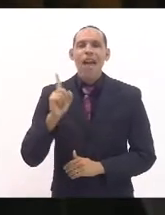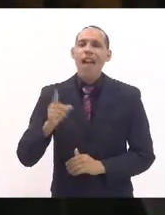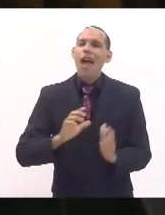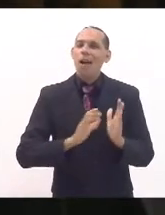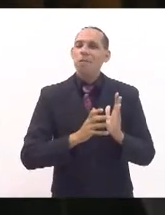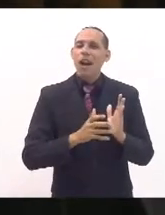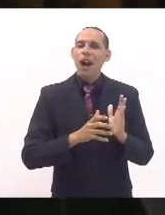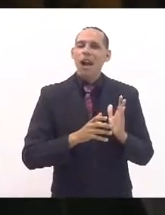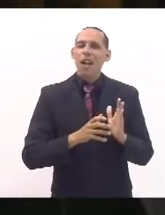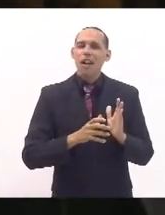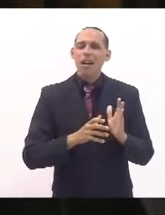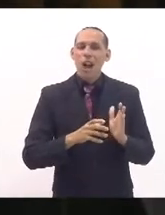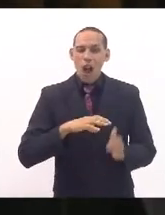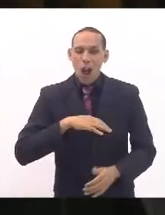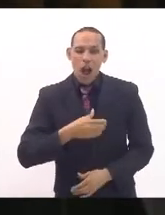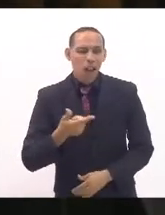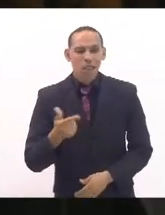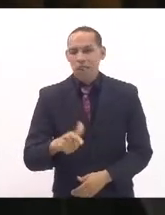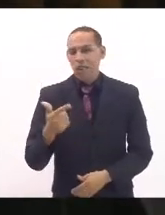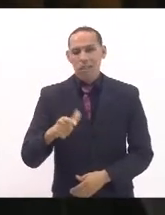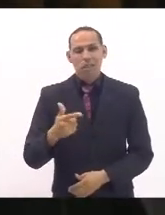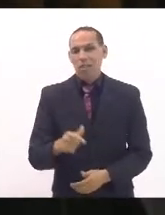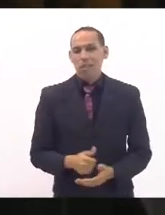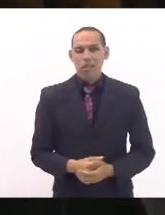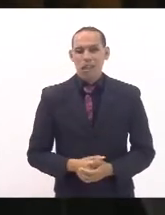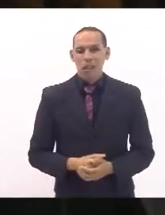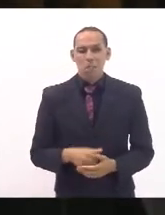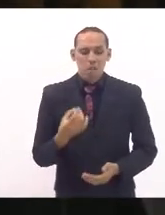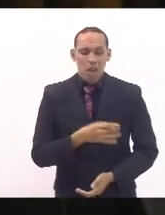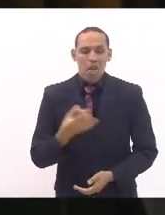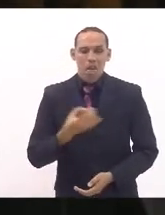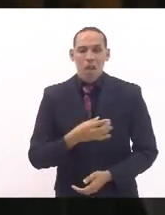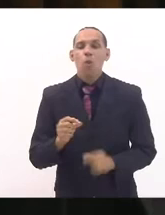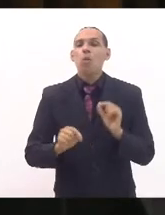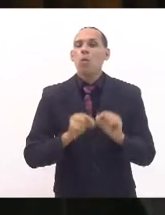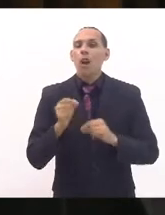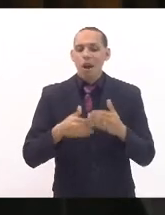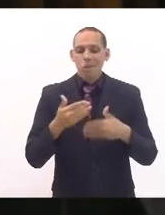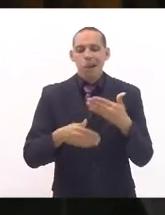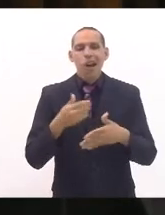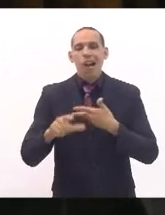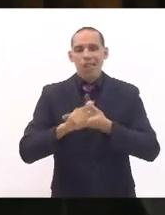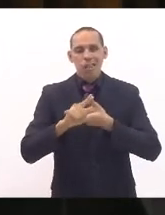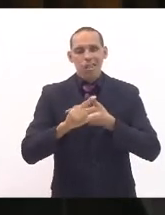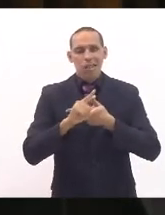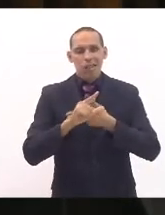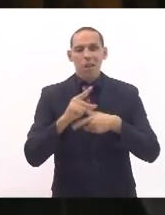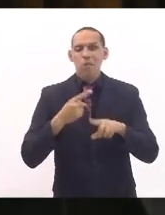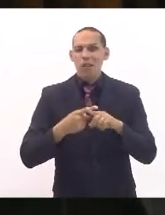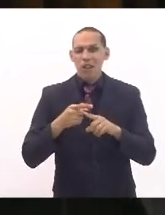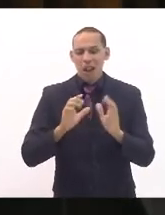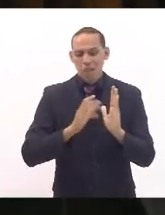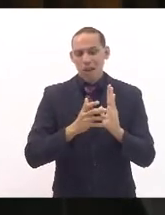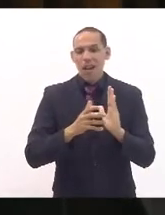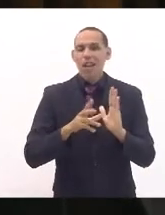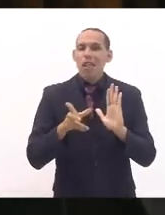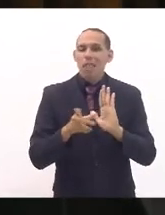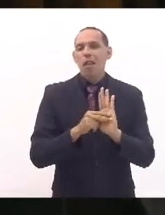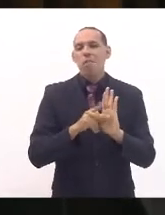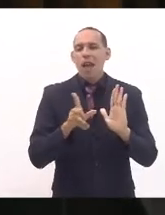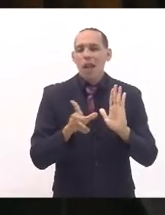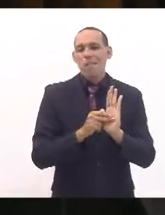mais covarde no processo legislativo. São eles que emendam